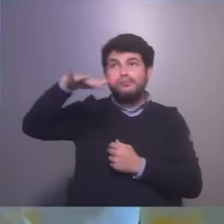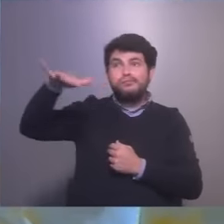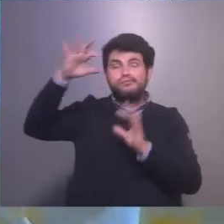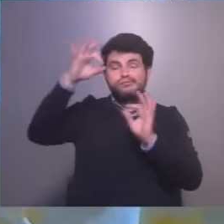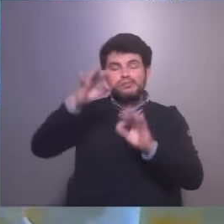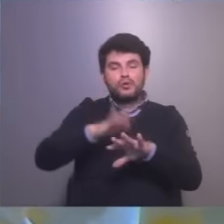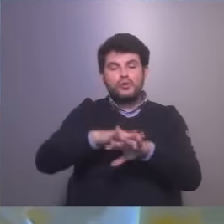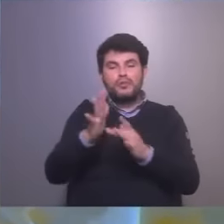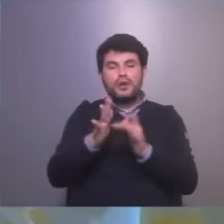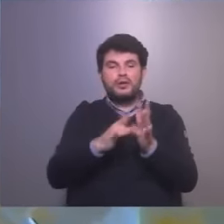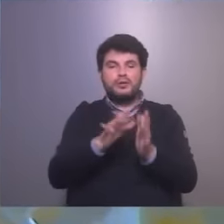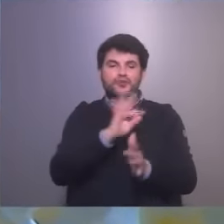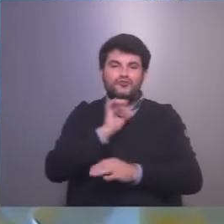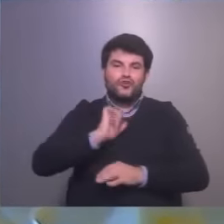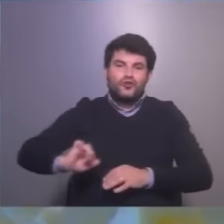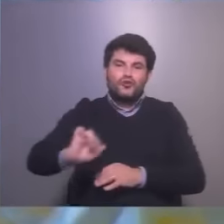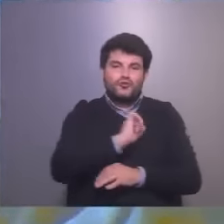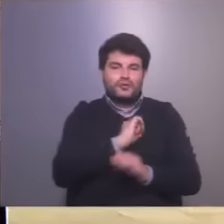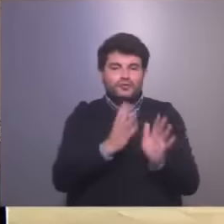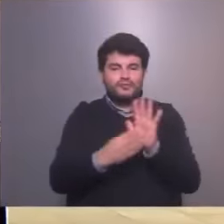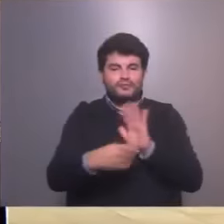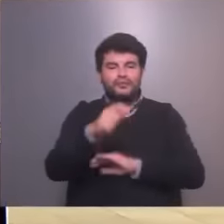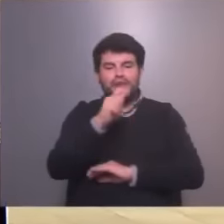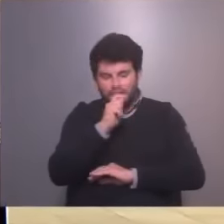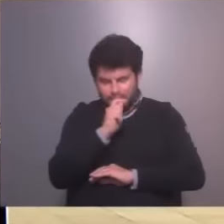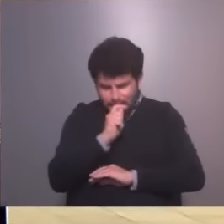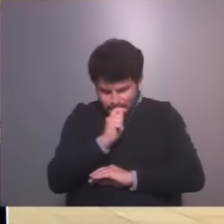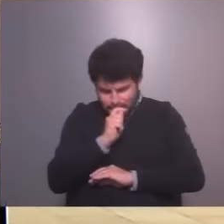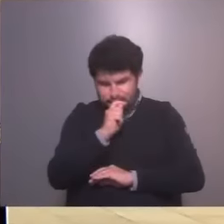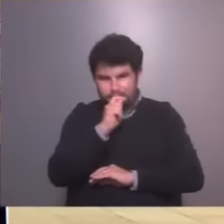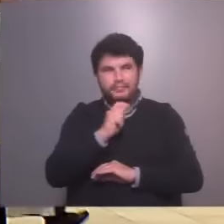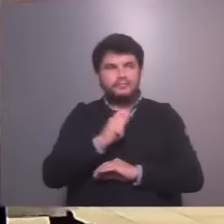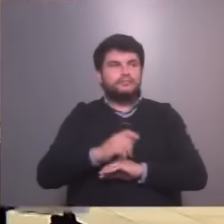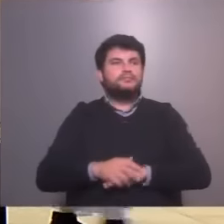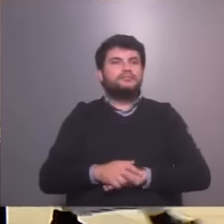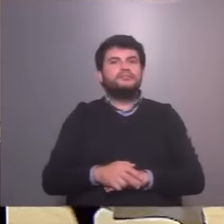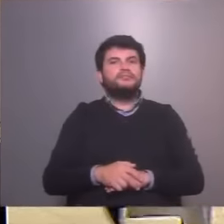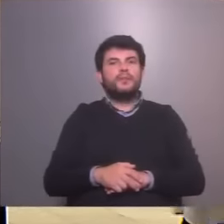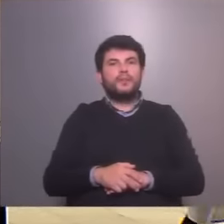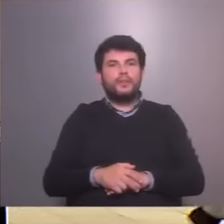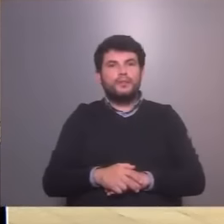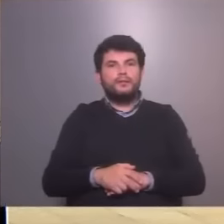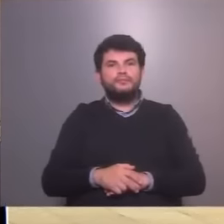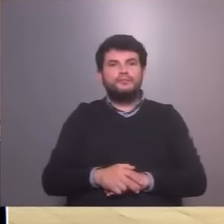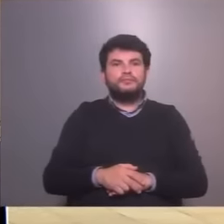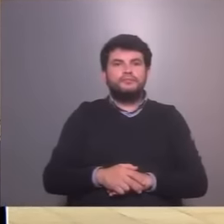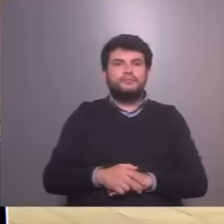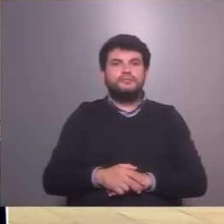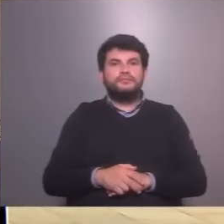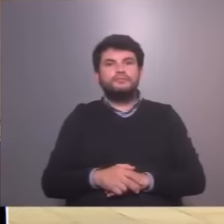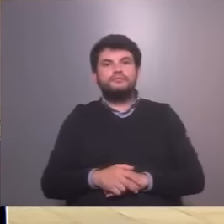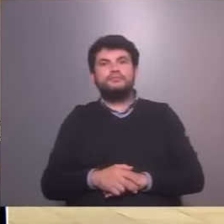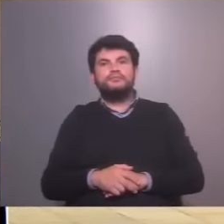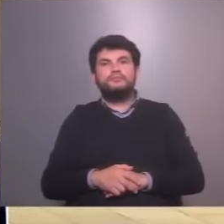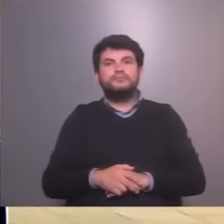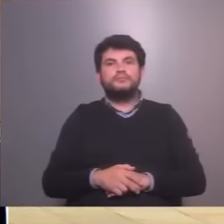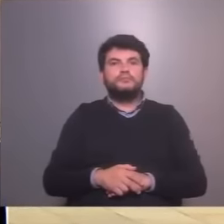dia possamos encontrar-vos com todos os santos no reino dos céus. Por Cristo nosso